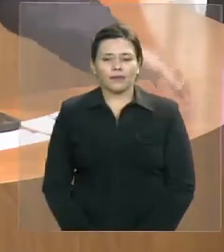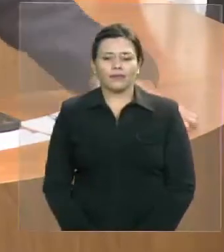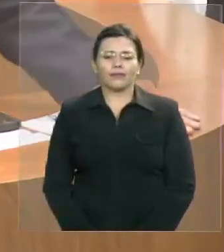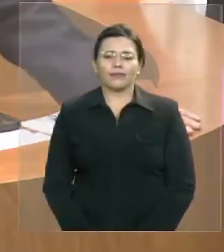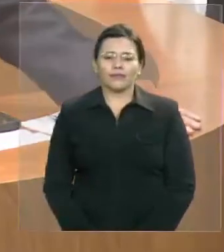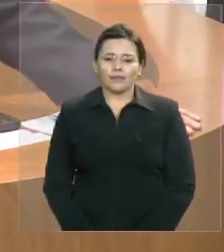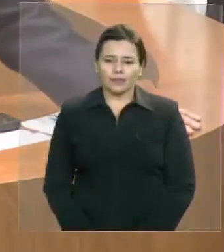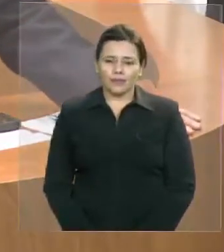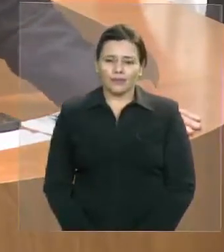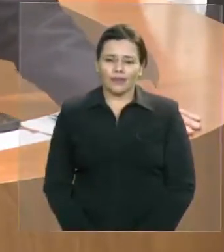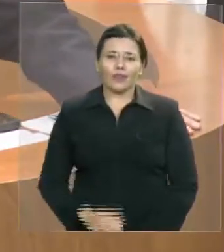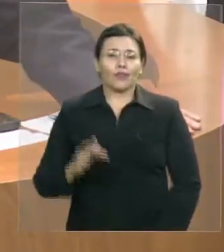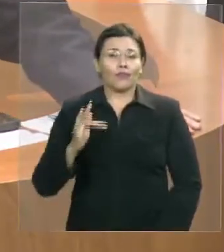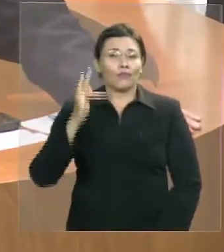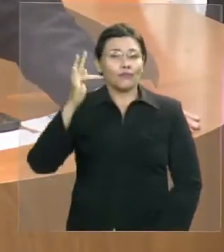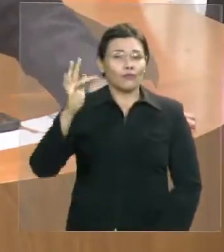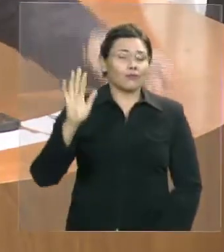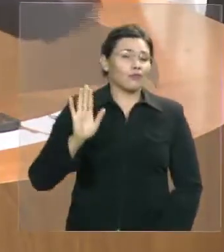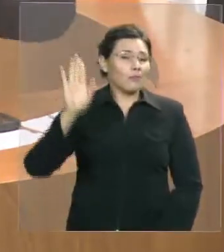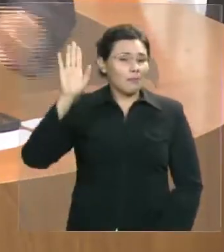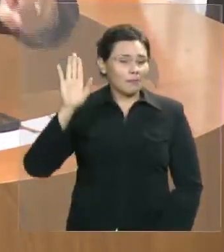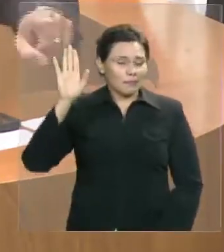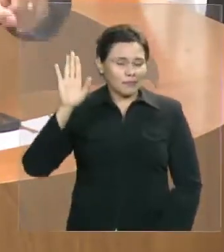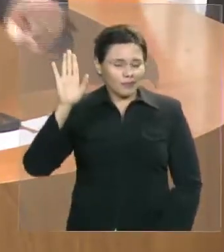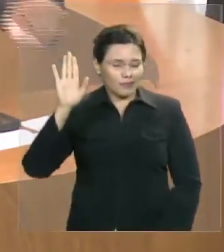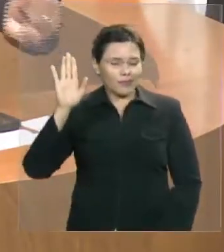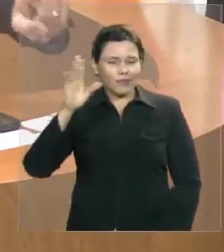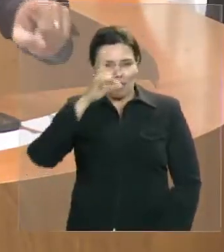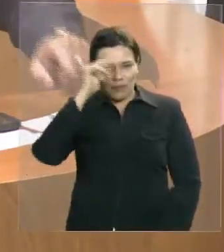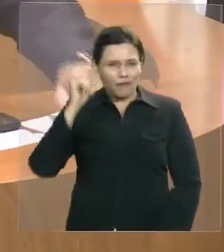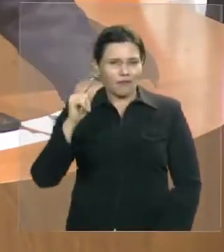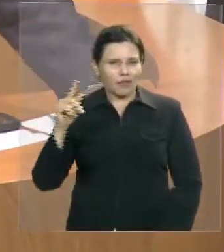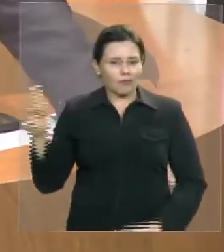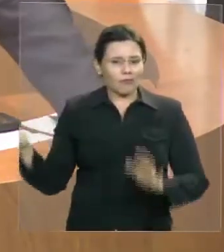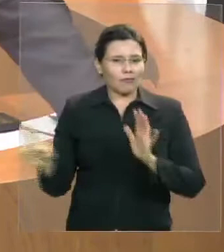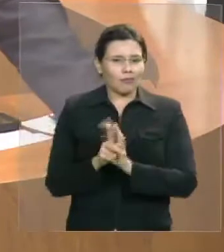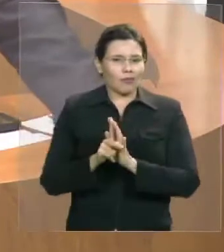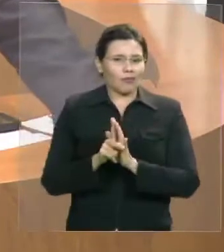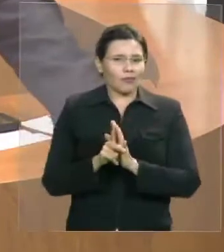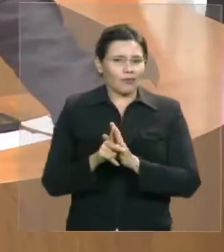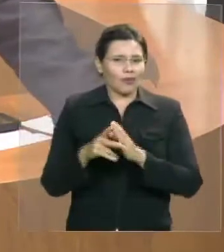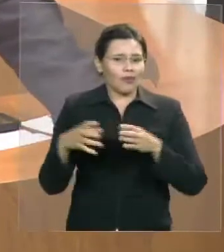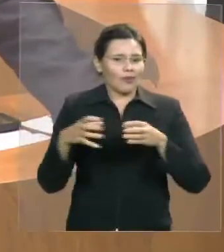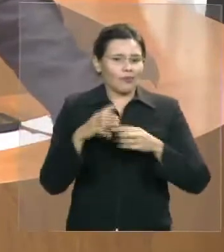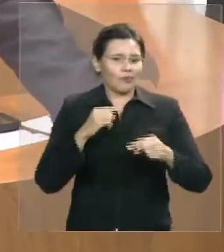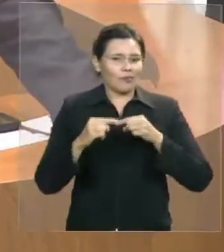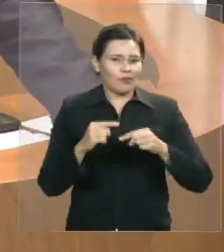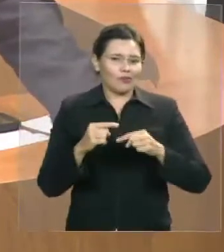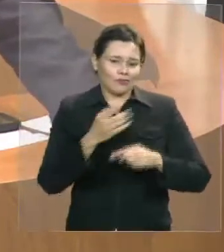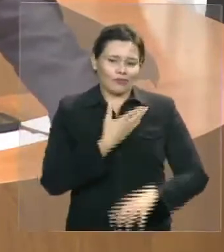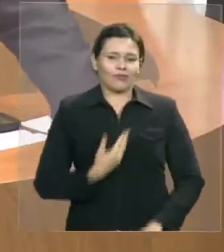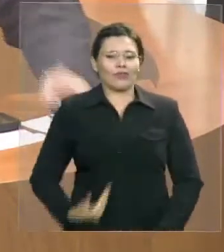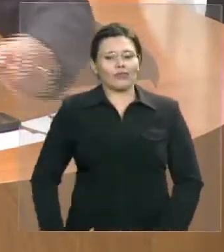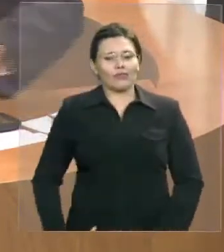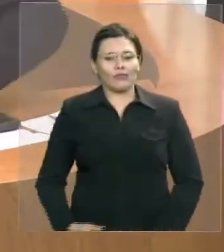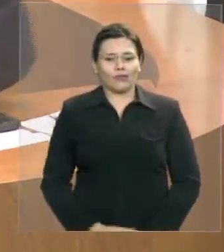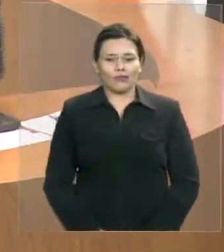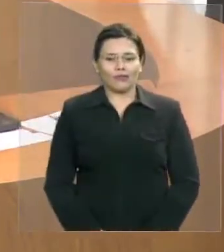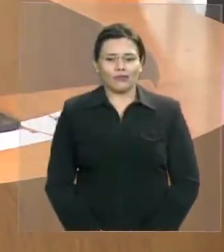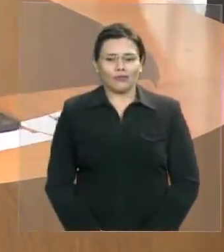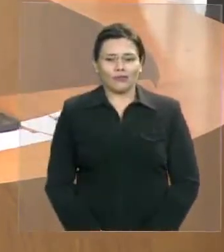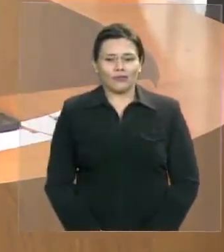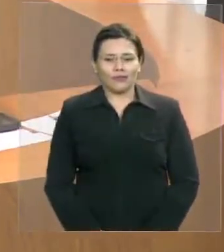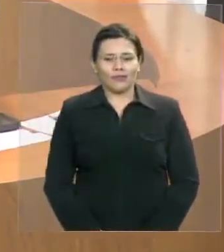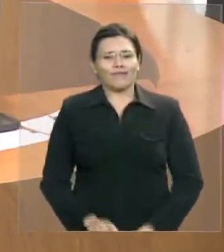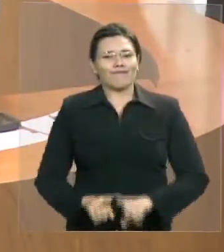Candidato a prefeito do governador. Aí começou a arruinar a sua pré-candidatura, porque o hospital não